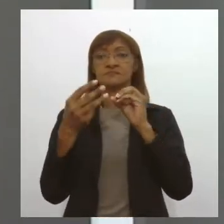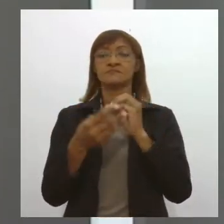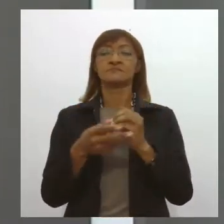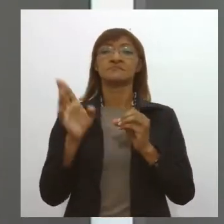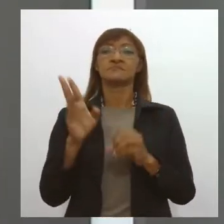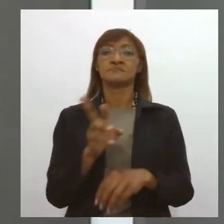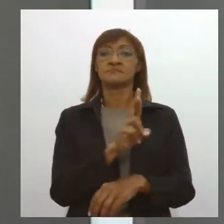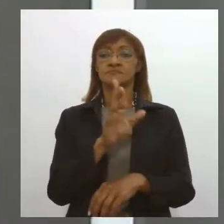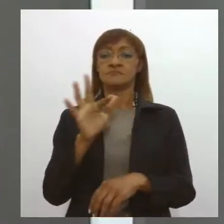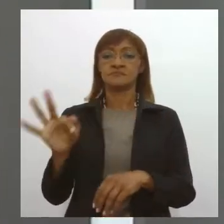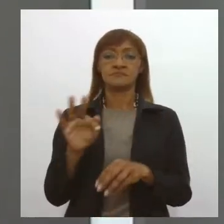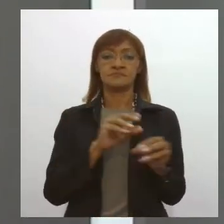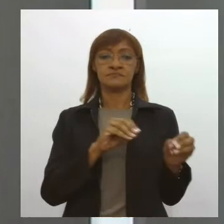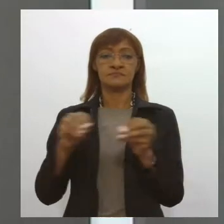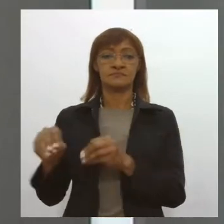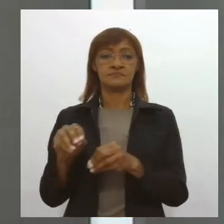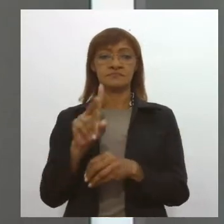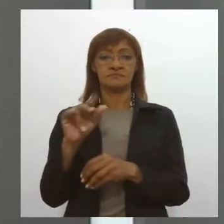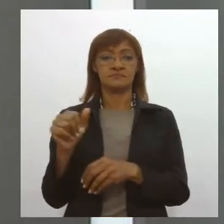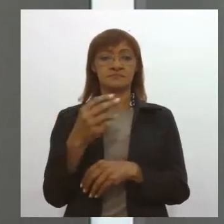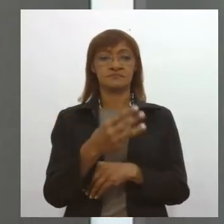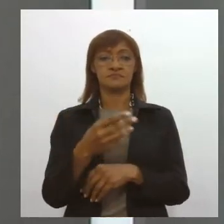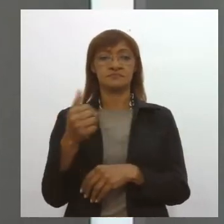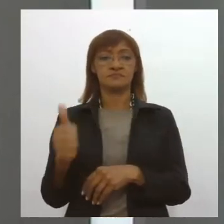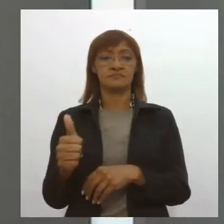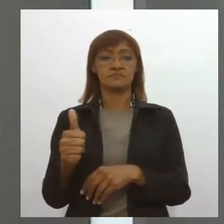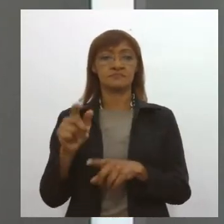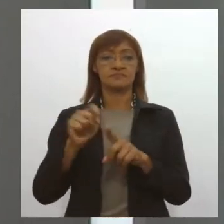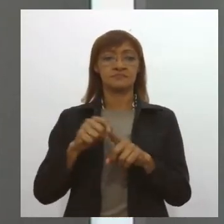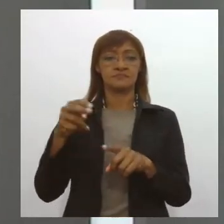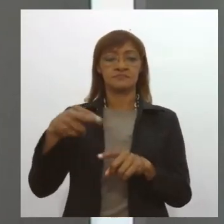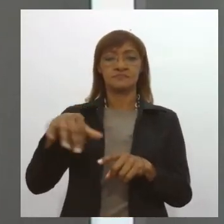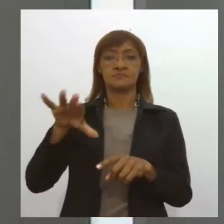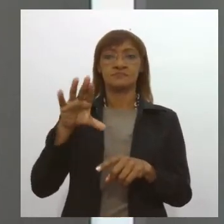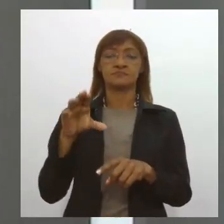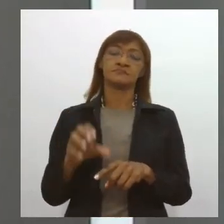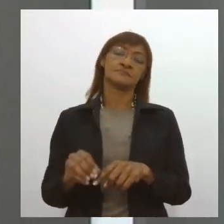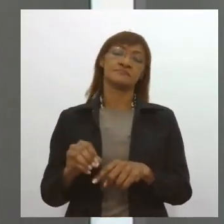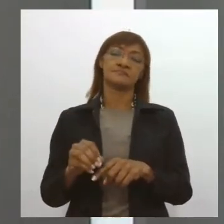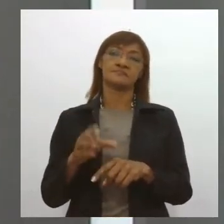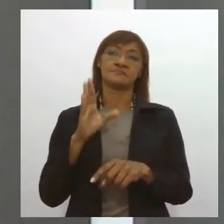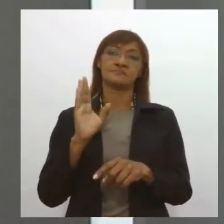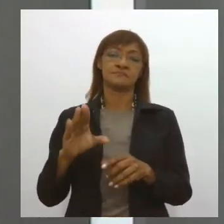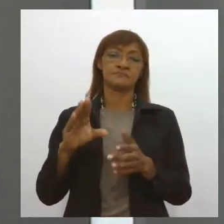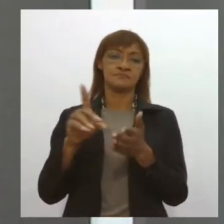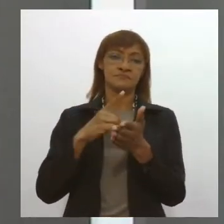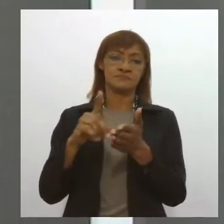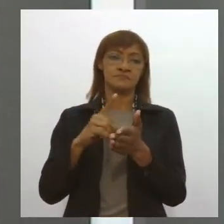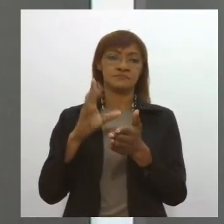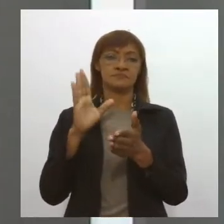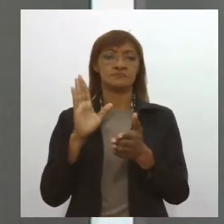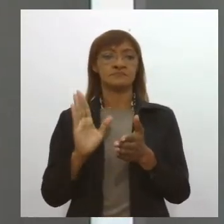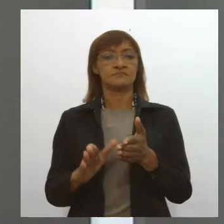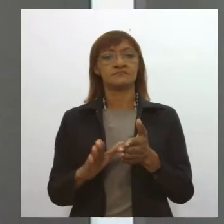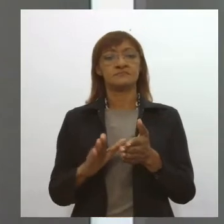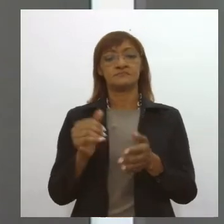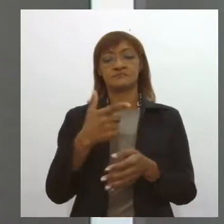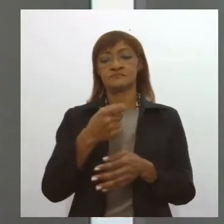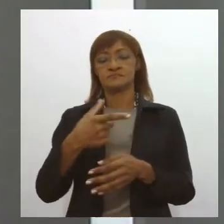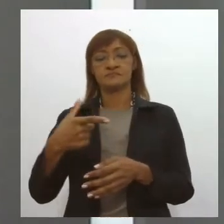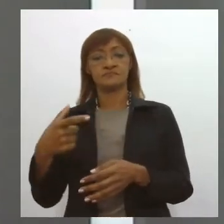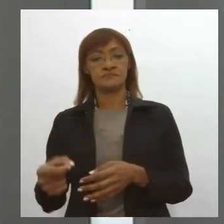Federal adiou para o dia 31 de maio o prazo para a entrega da declaração do Imposto de Renda Ano Base 2020. O período